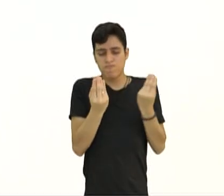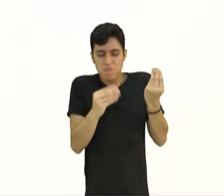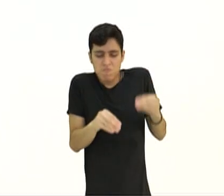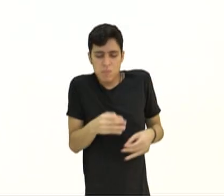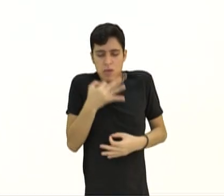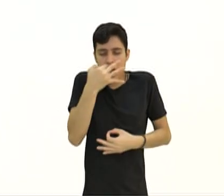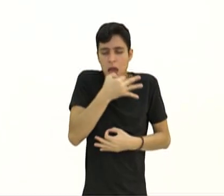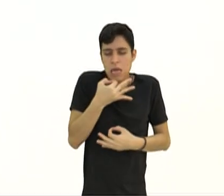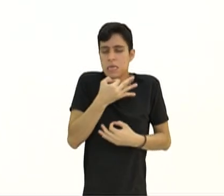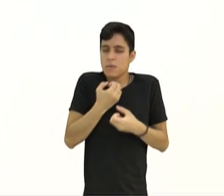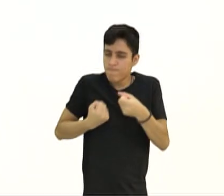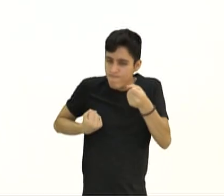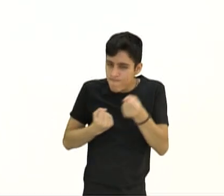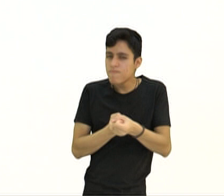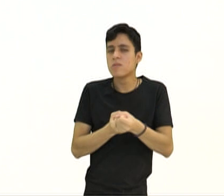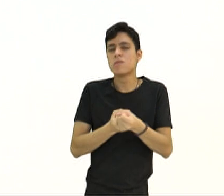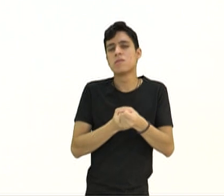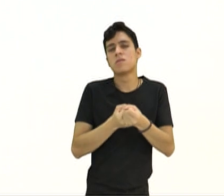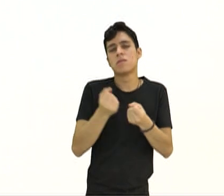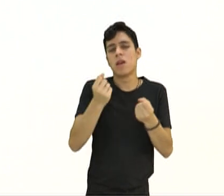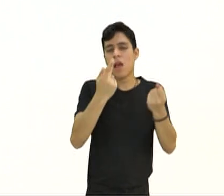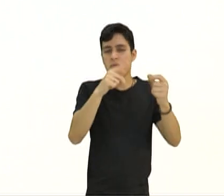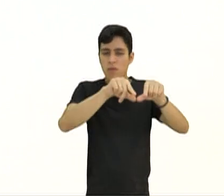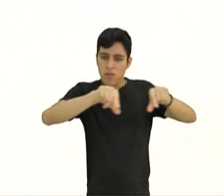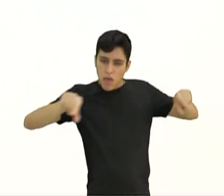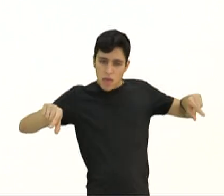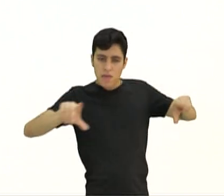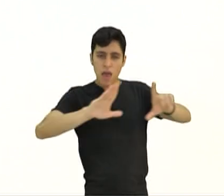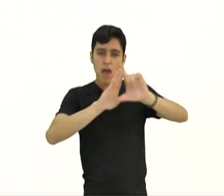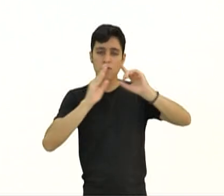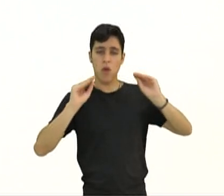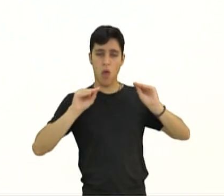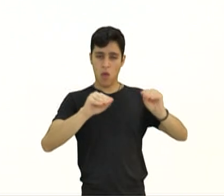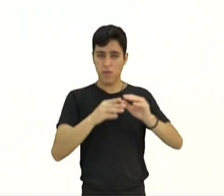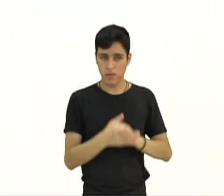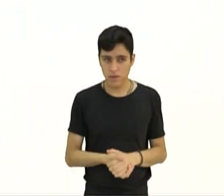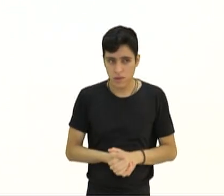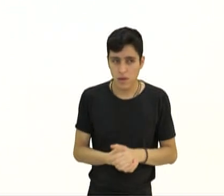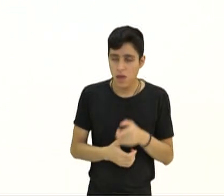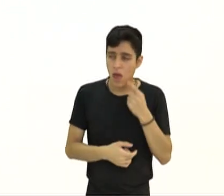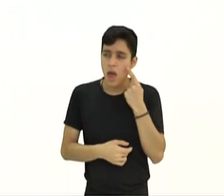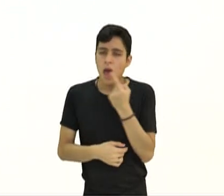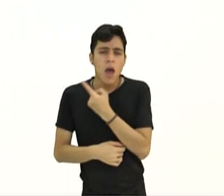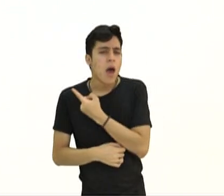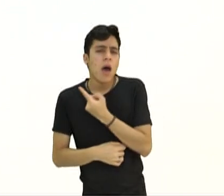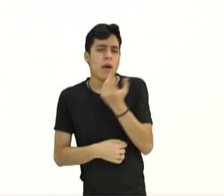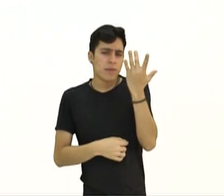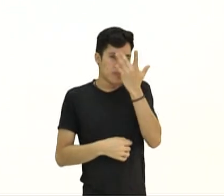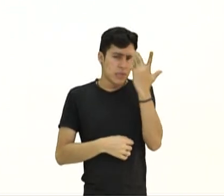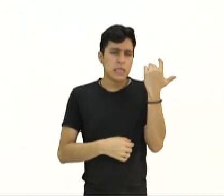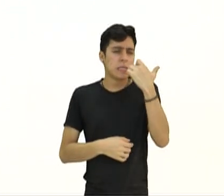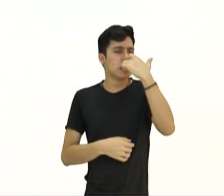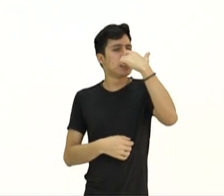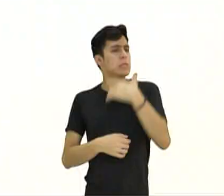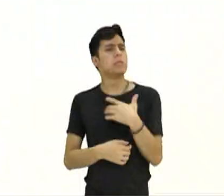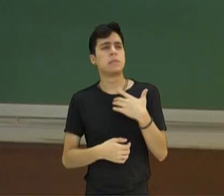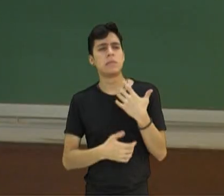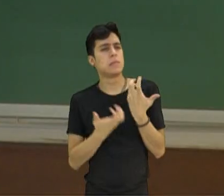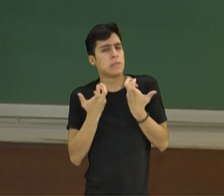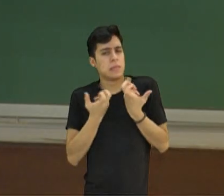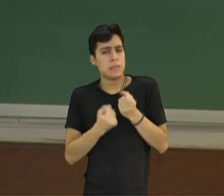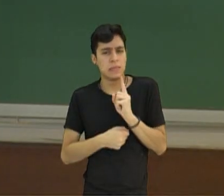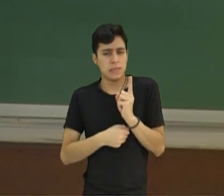argumentos que sustentem a tese mencionada. Veja só, nosso leitor aqui, ele ficou indignado e desaprovou.